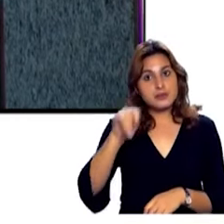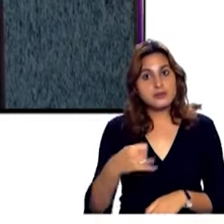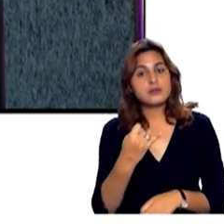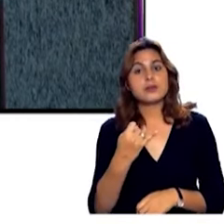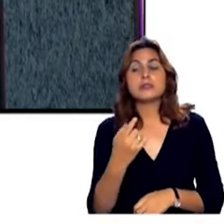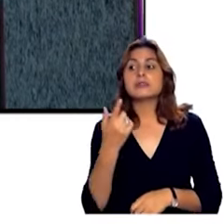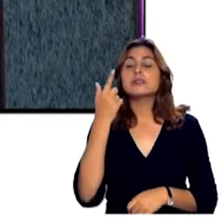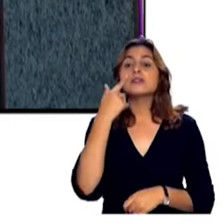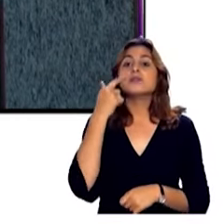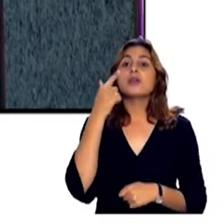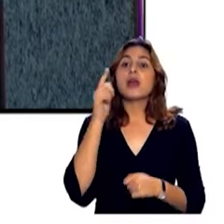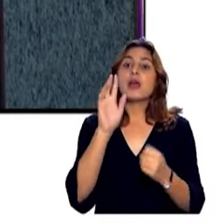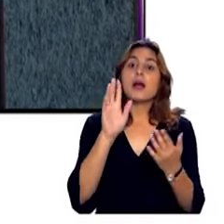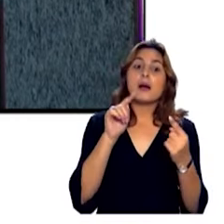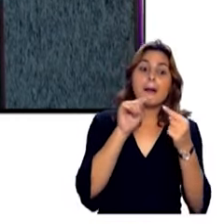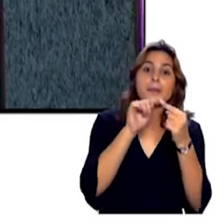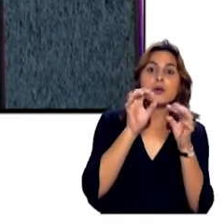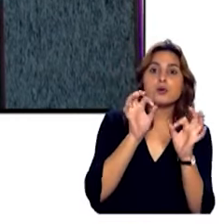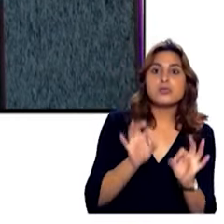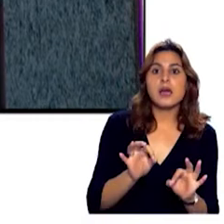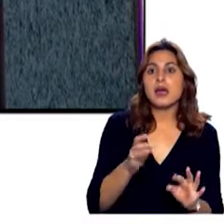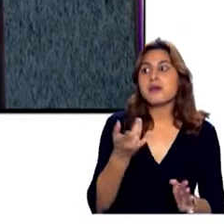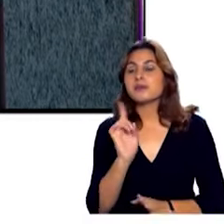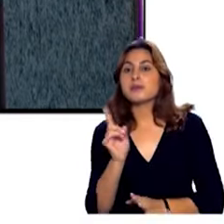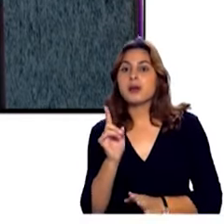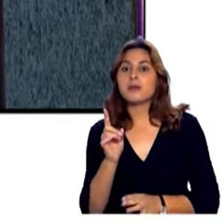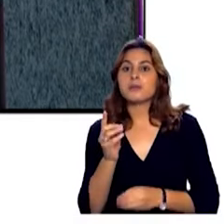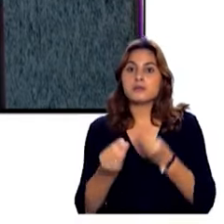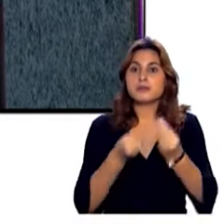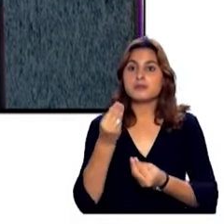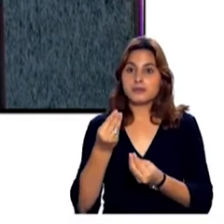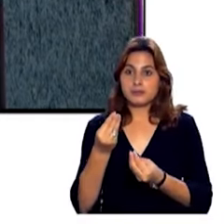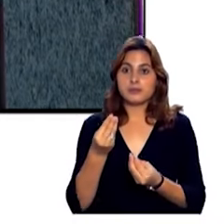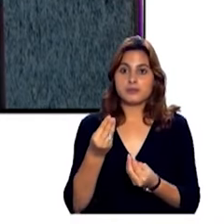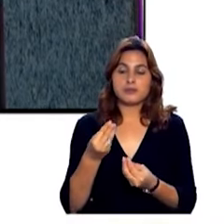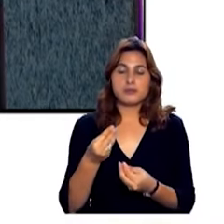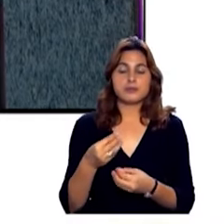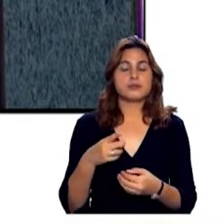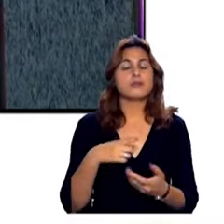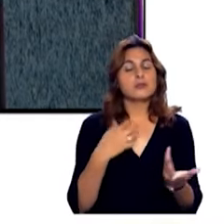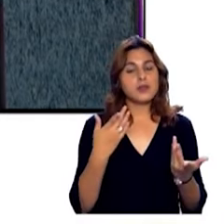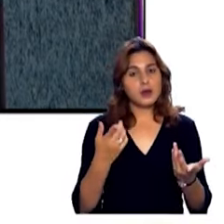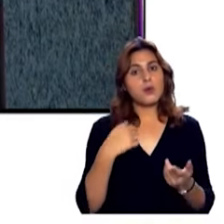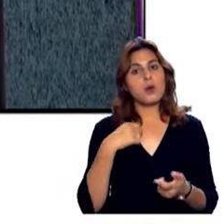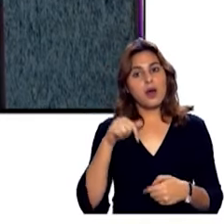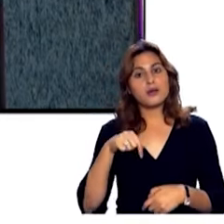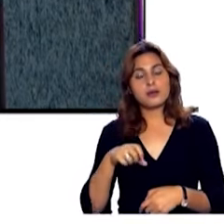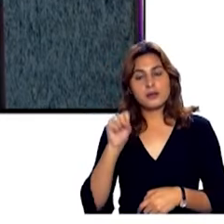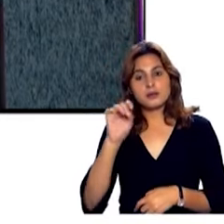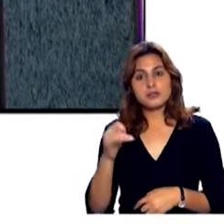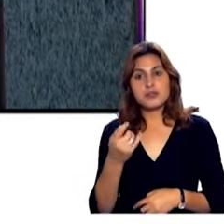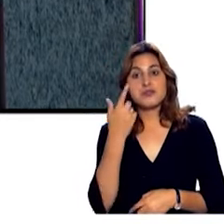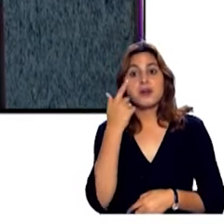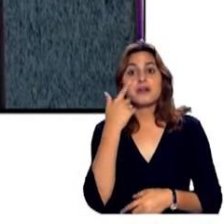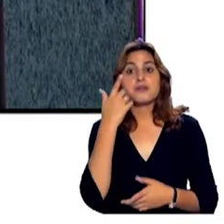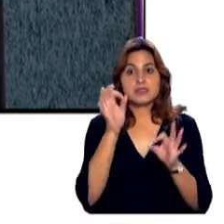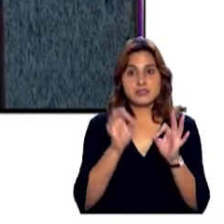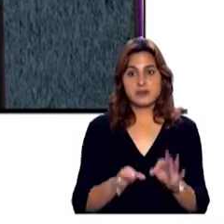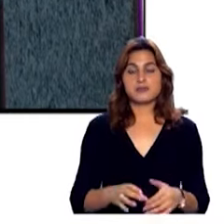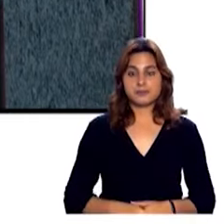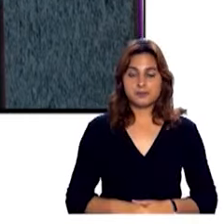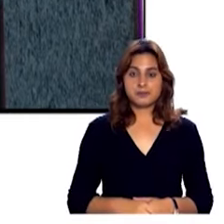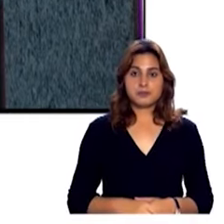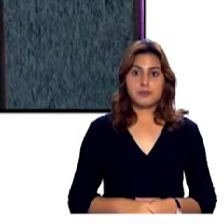exauriu o curso da da da tarefa interpretativa quando alguém Alega